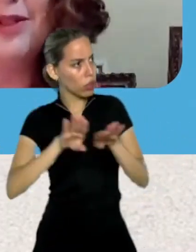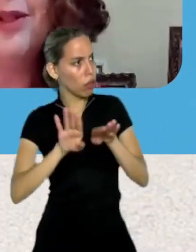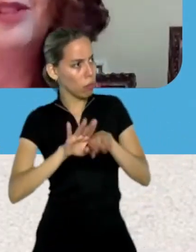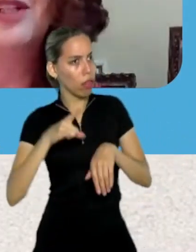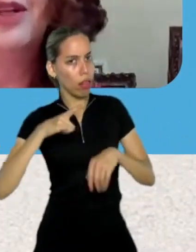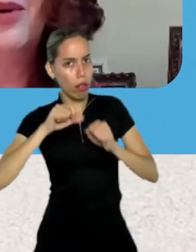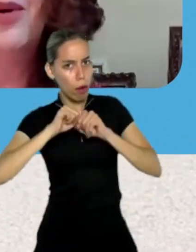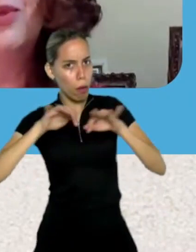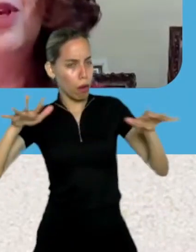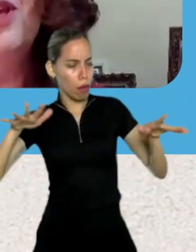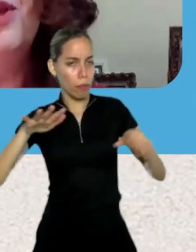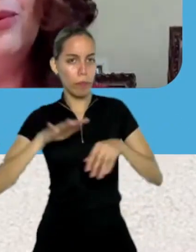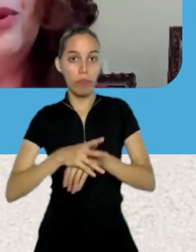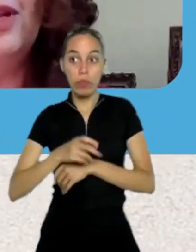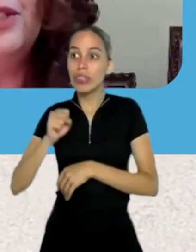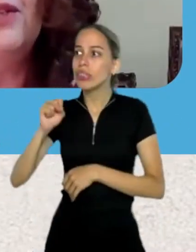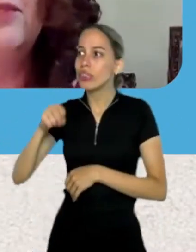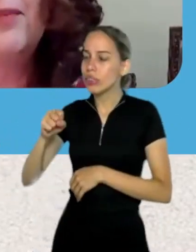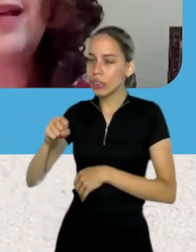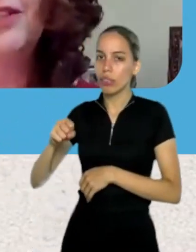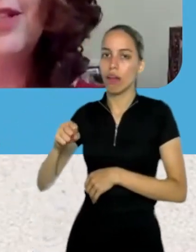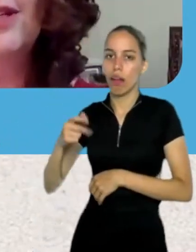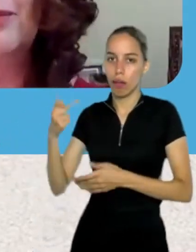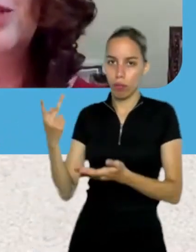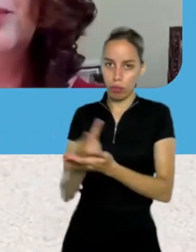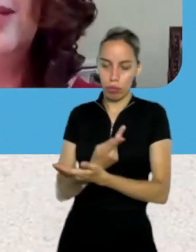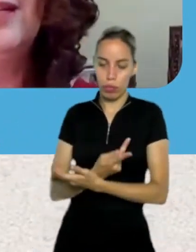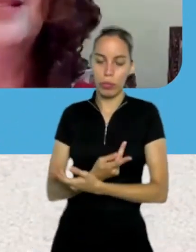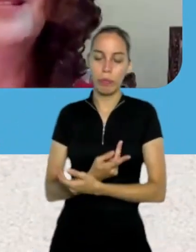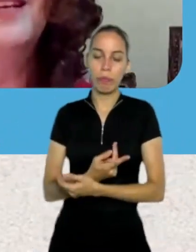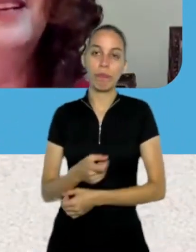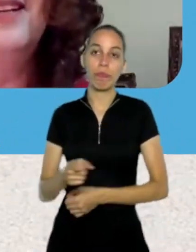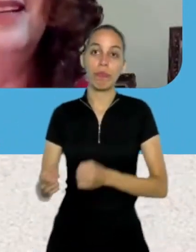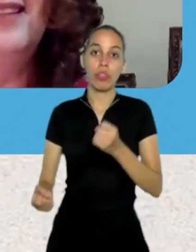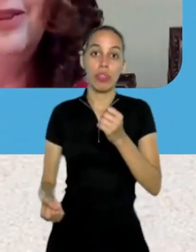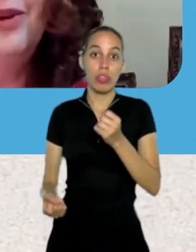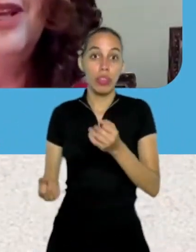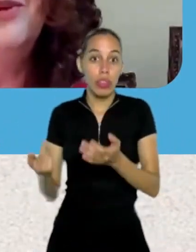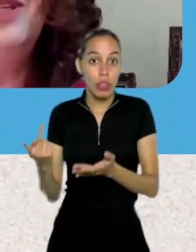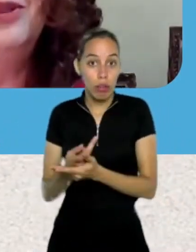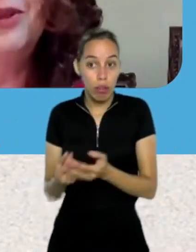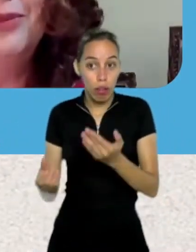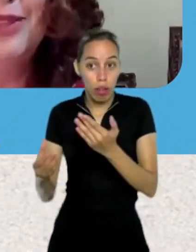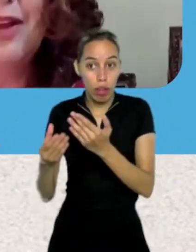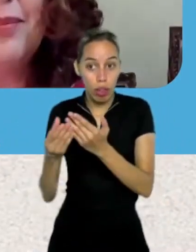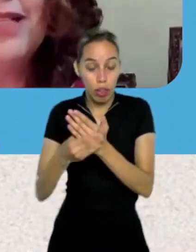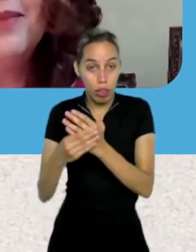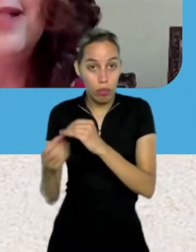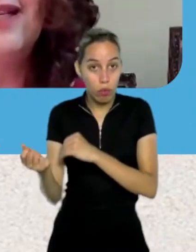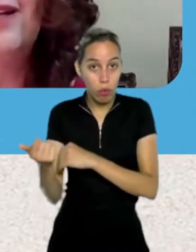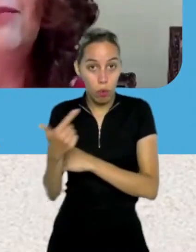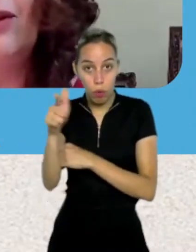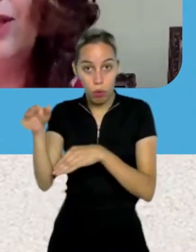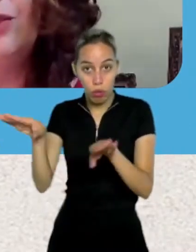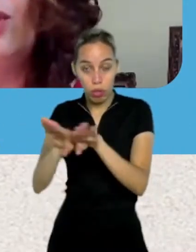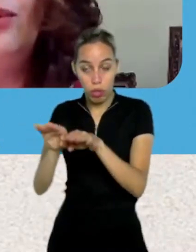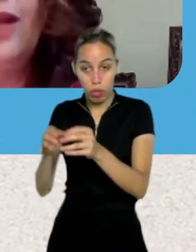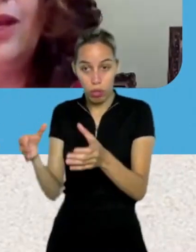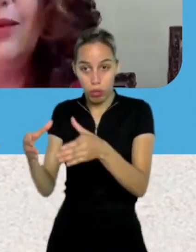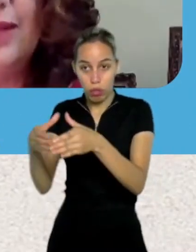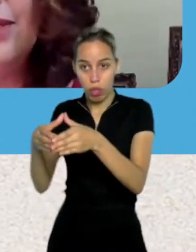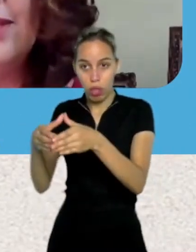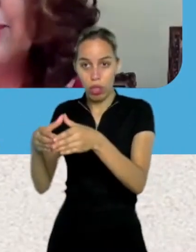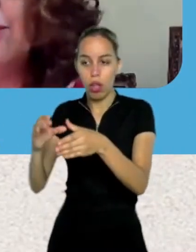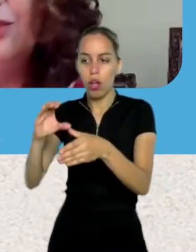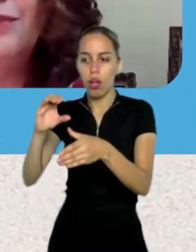Belo Horizonte, criou-se um coletivo chamado de Escribas de Minas, que tentou reunir todo mundo que estava participando daquela foto, ou